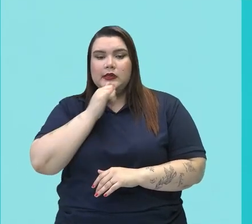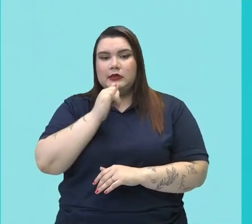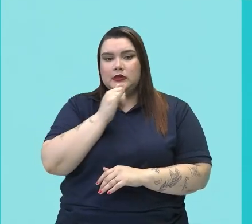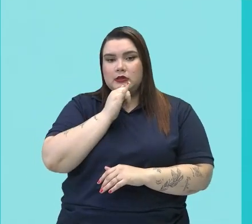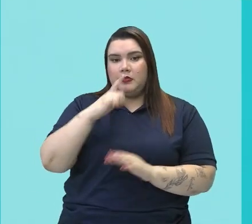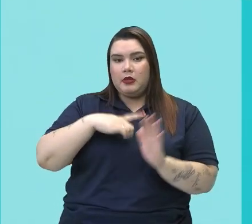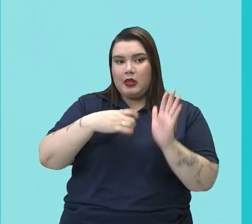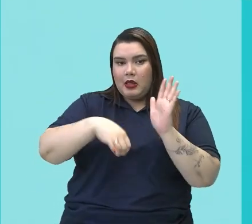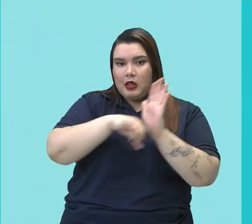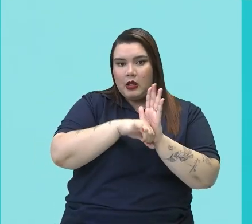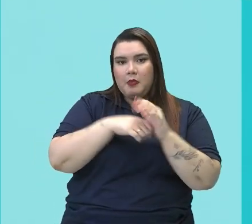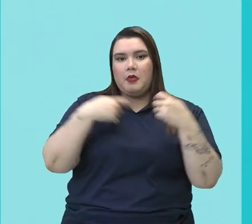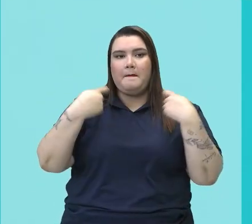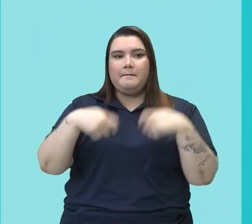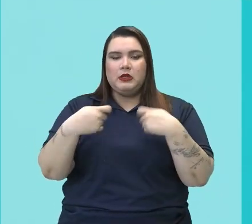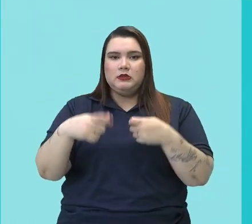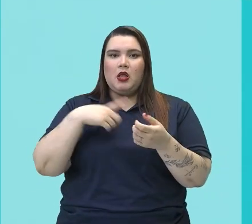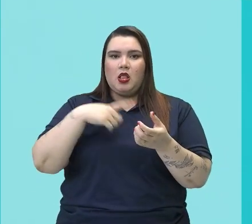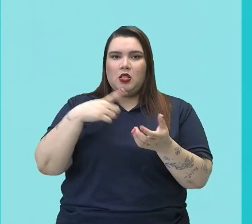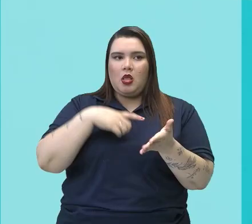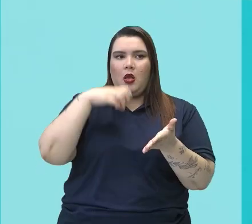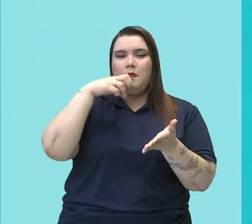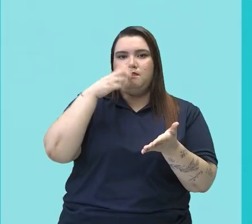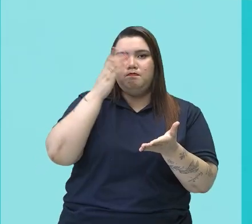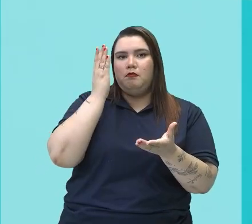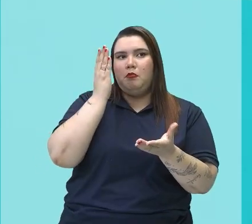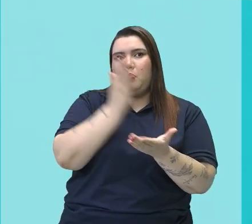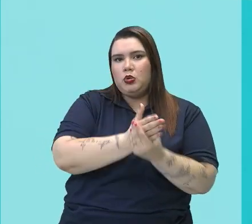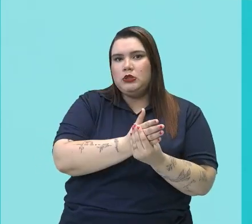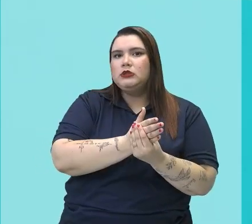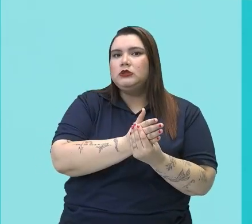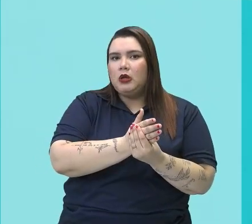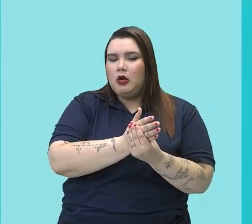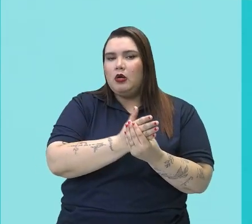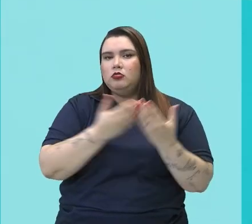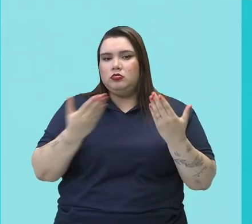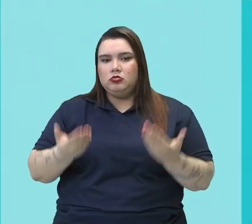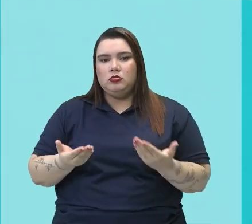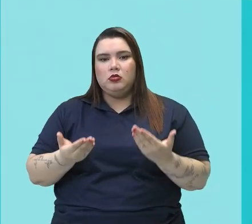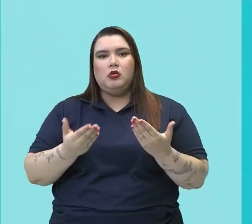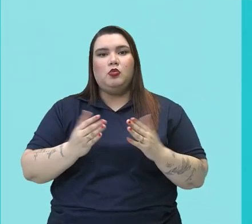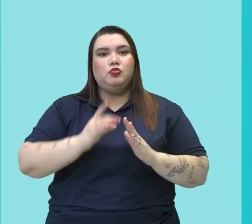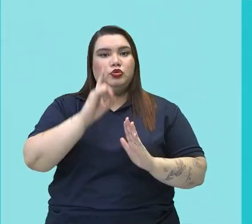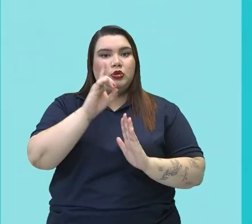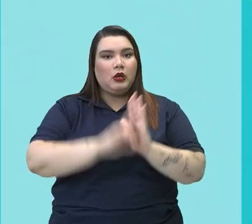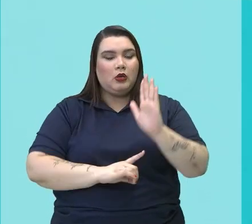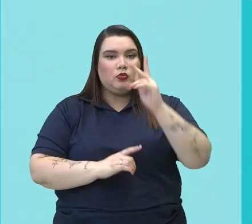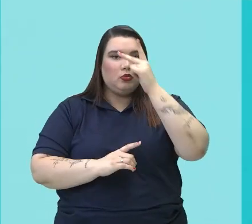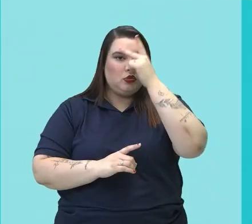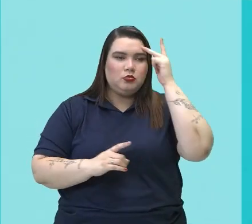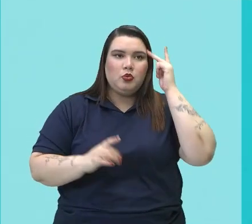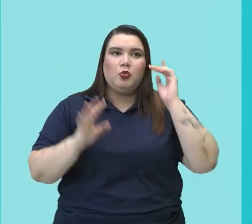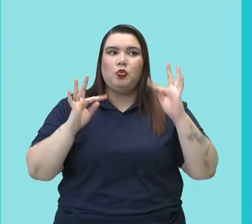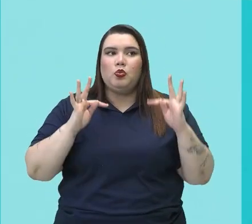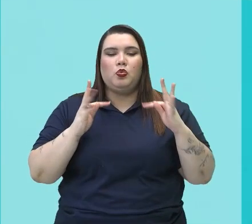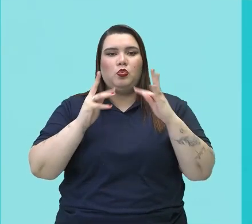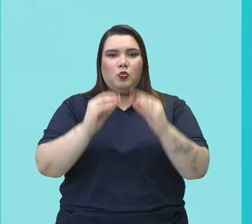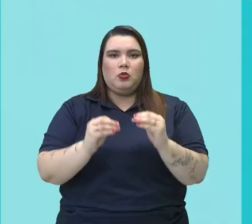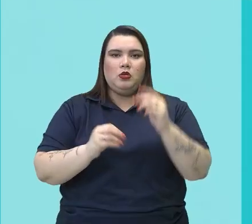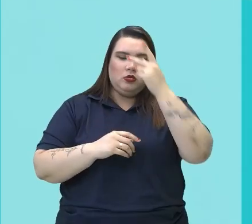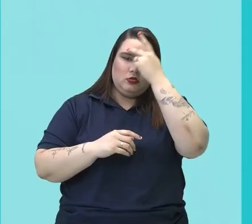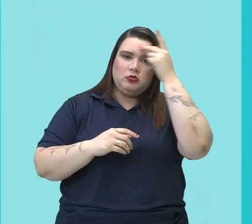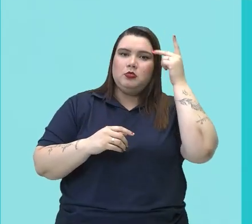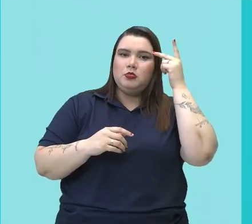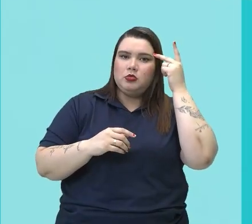nós temos que pagar por isso. Também há uma previsão para esse tipo de situação, tá? Então, os direitos individuais é para todos os